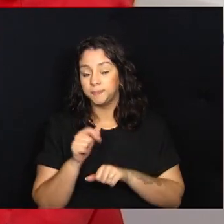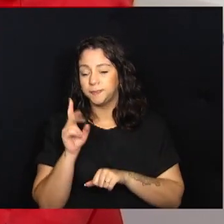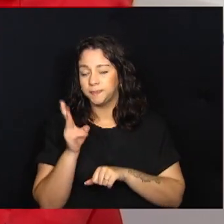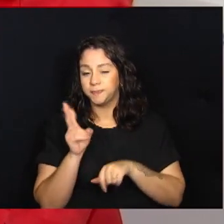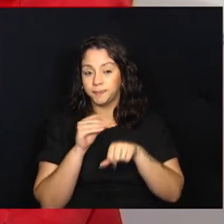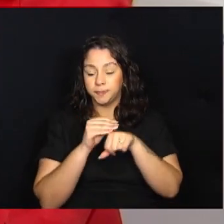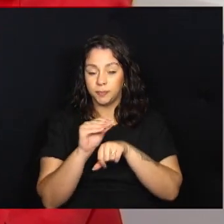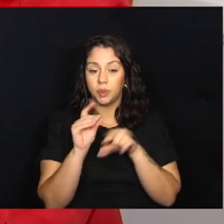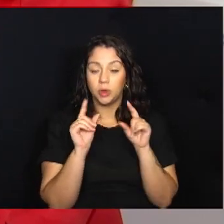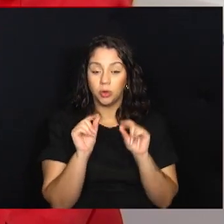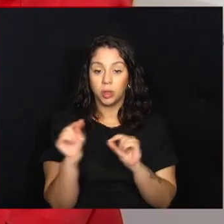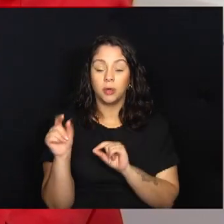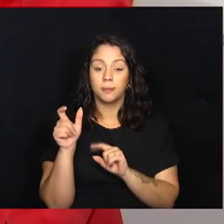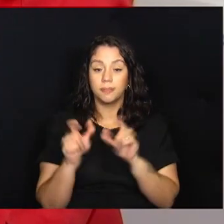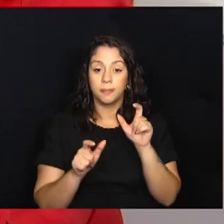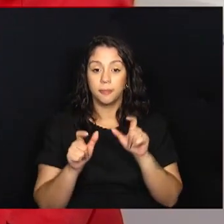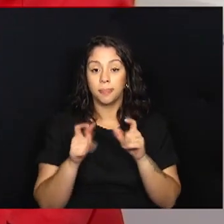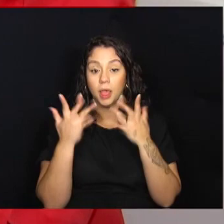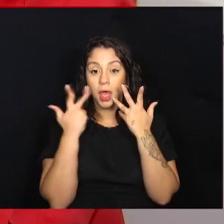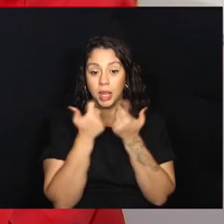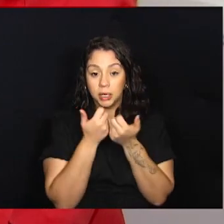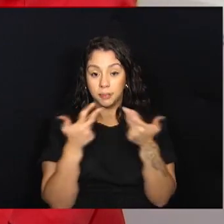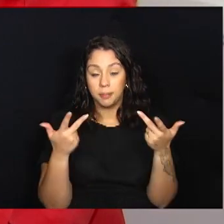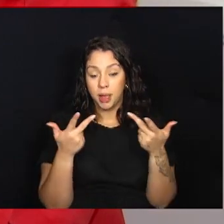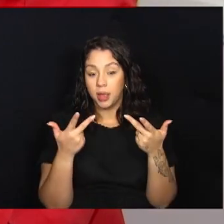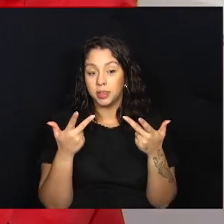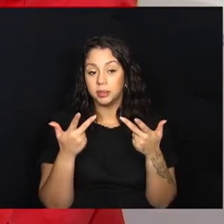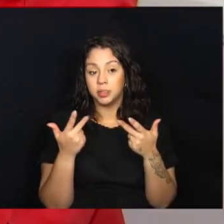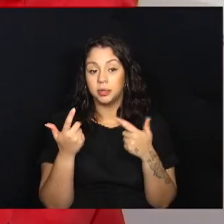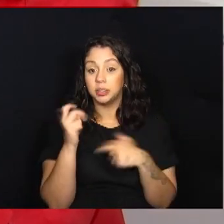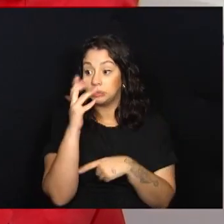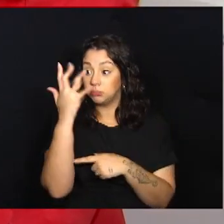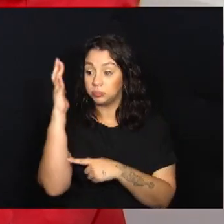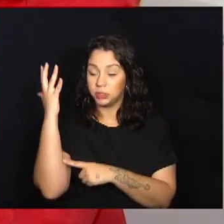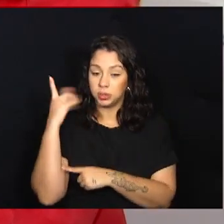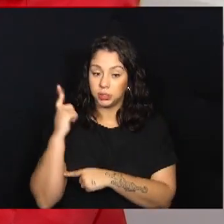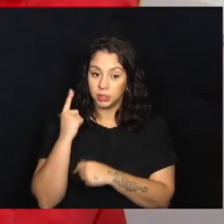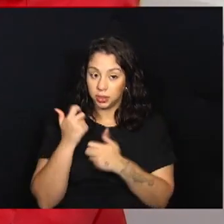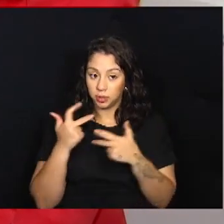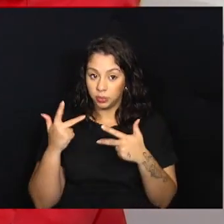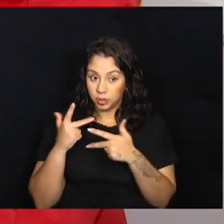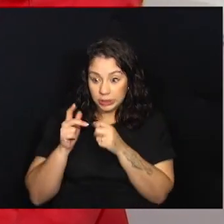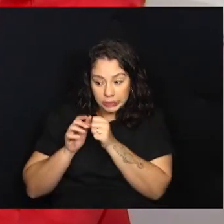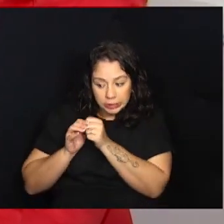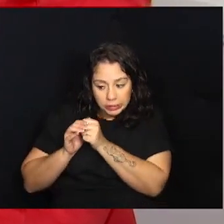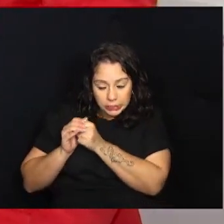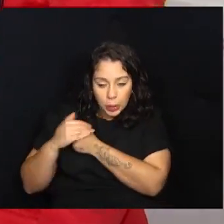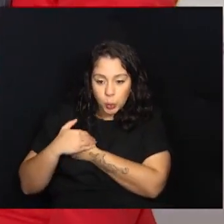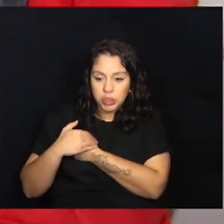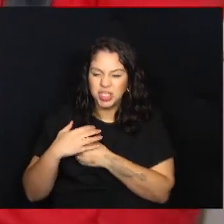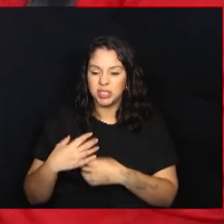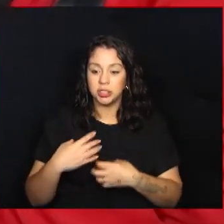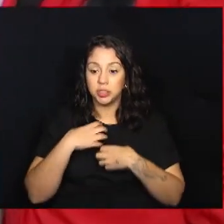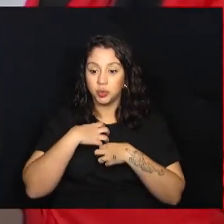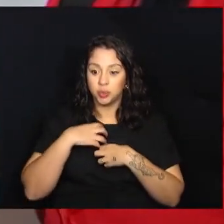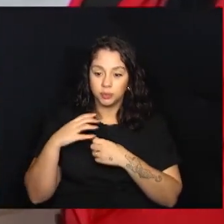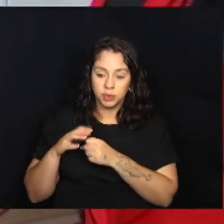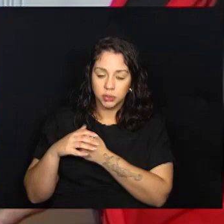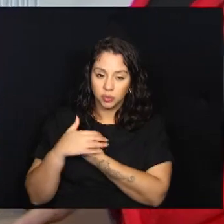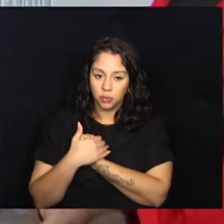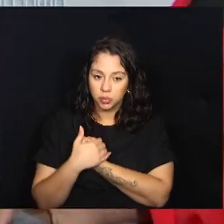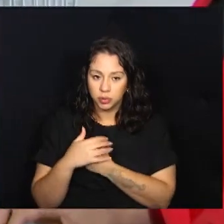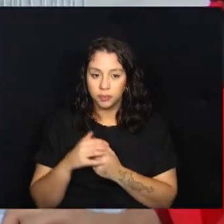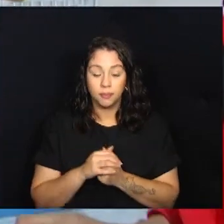dá é que o animal silvestre, exótico, ele esconde muita sintomatologia, né? Então a gente fala assim,